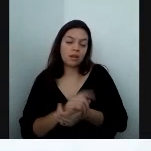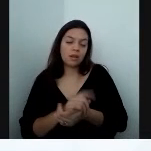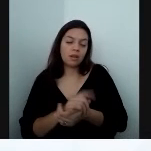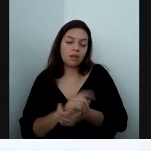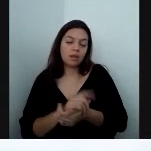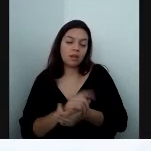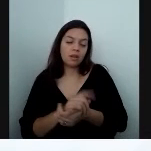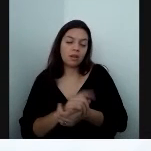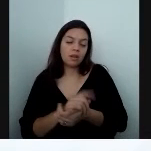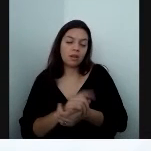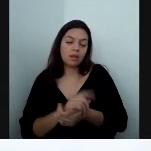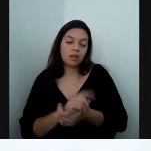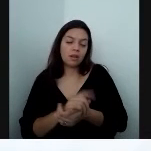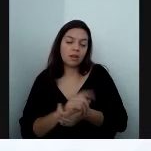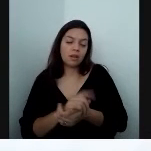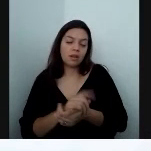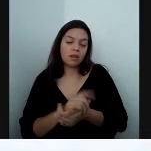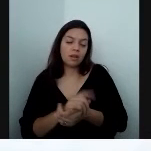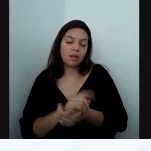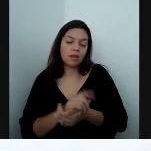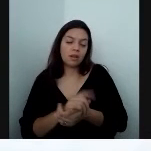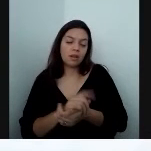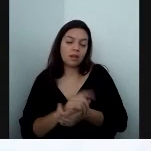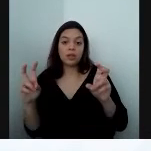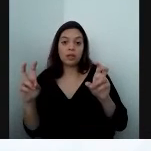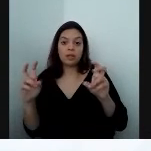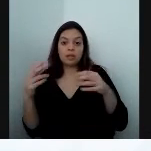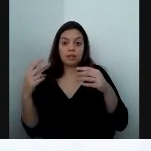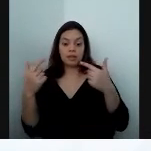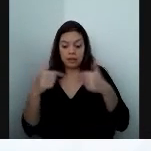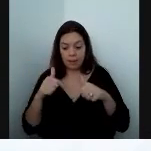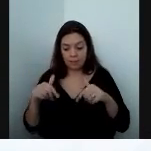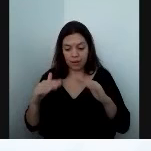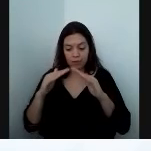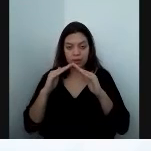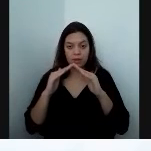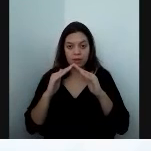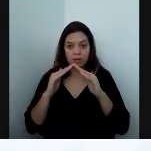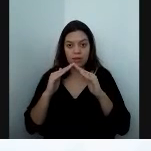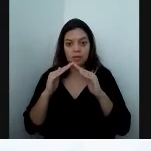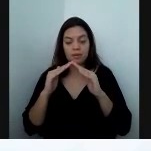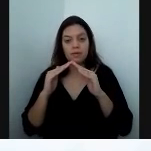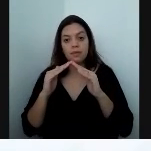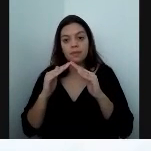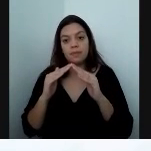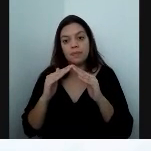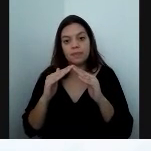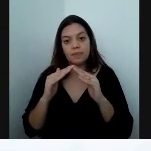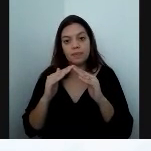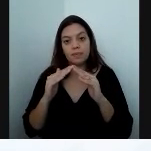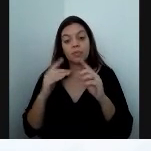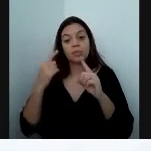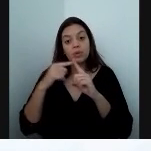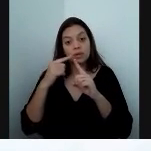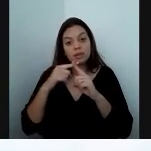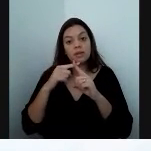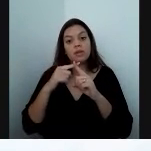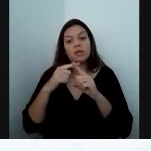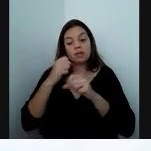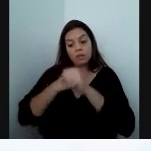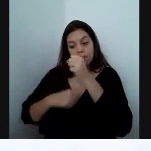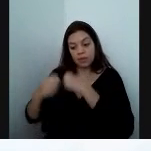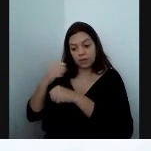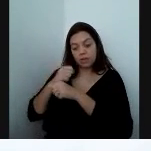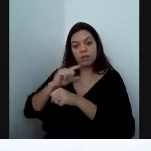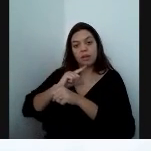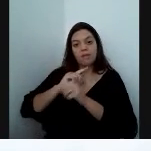mais um aspecto, né? A home office, pela legislação e principalmente pelas medidas provisórias que foram adotadas no ano passado, elas